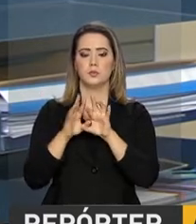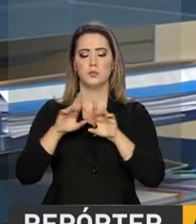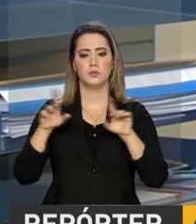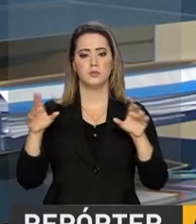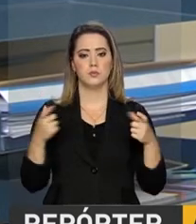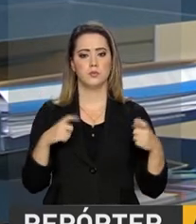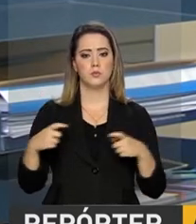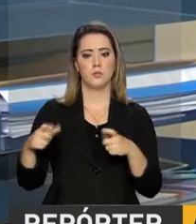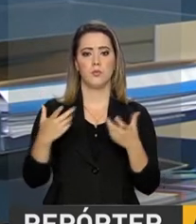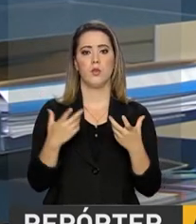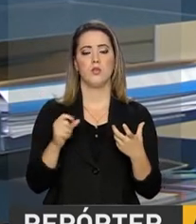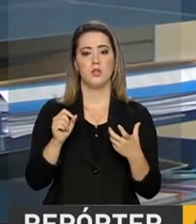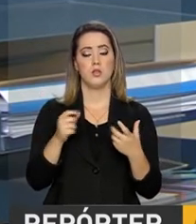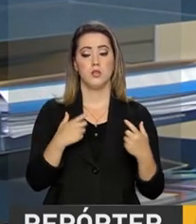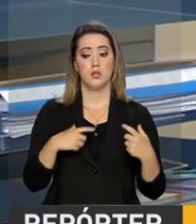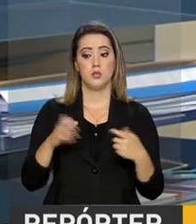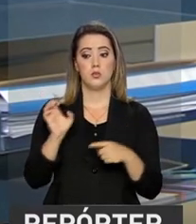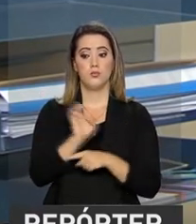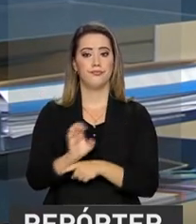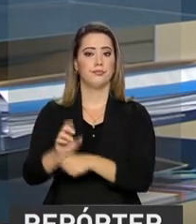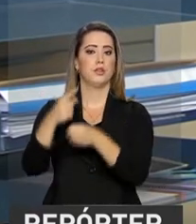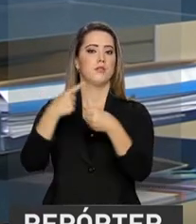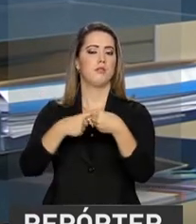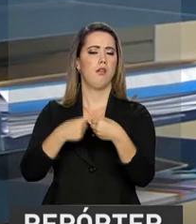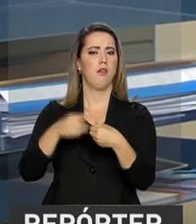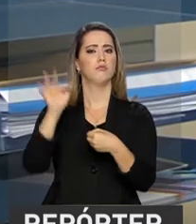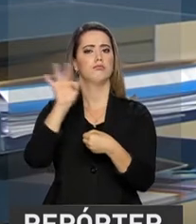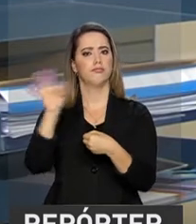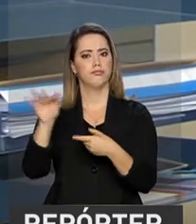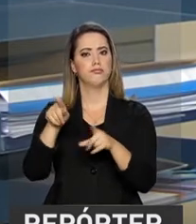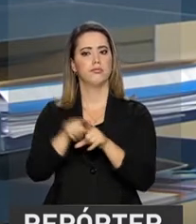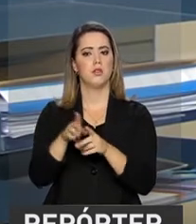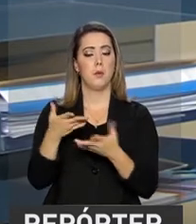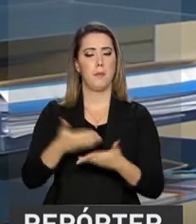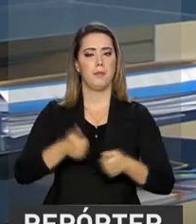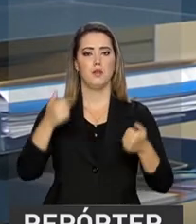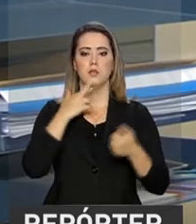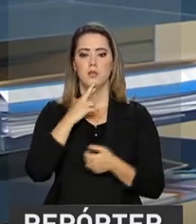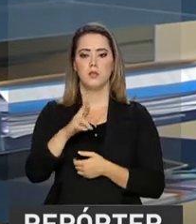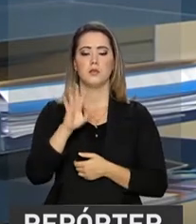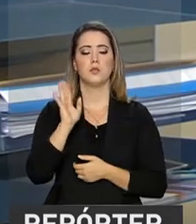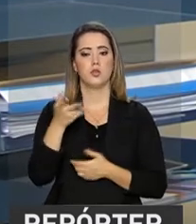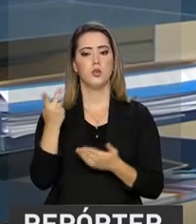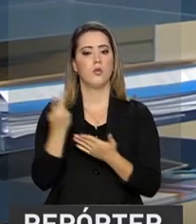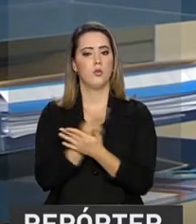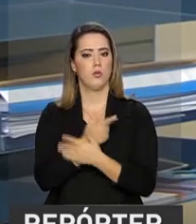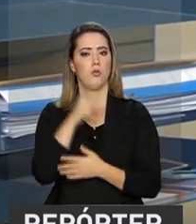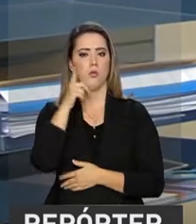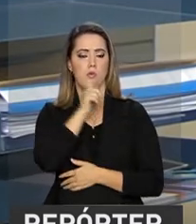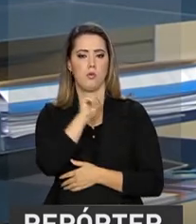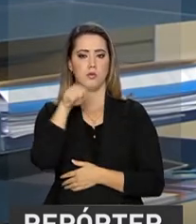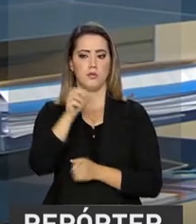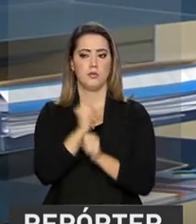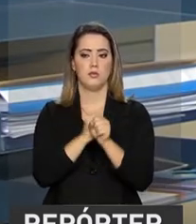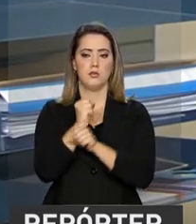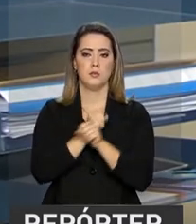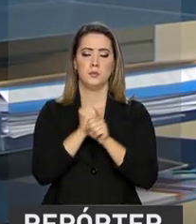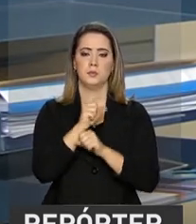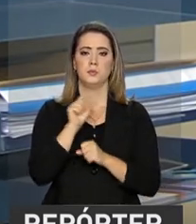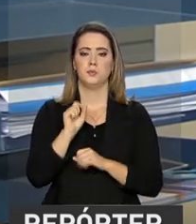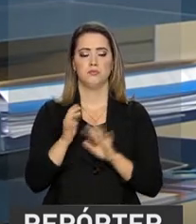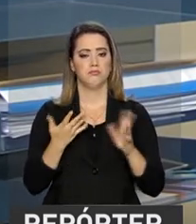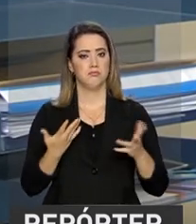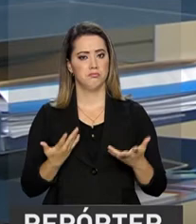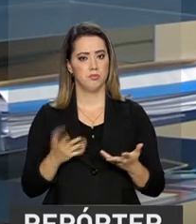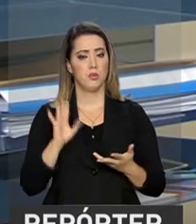esferas pra que a gente tenha resultados melhores como felizmente a gente está conseguindo esse ano de